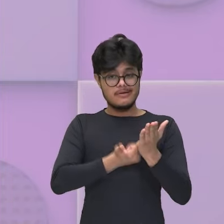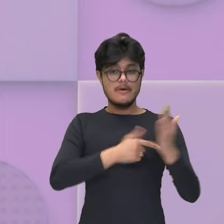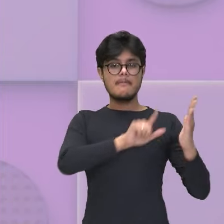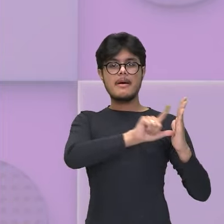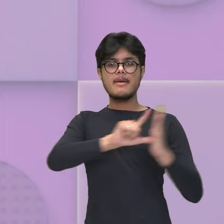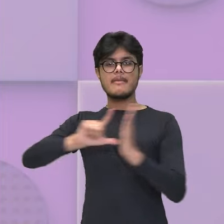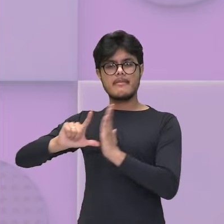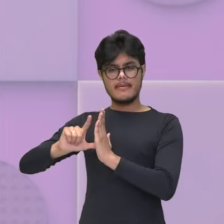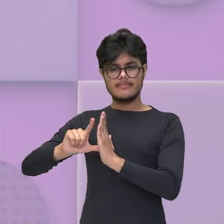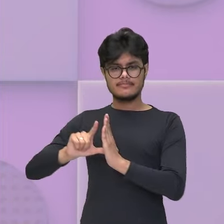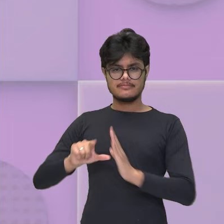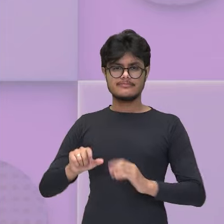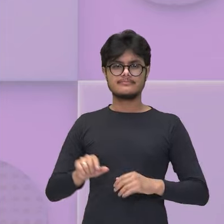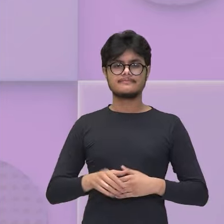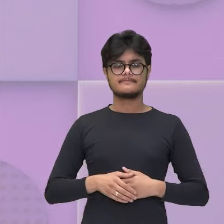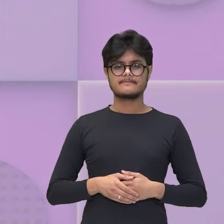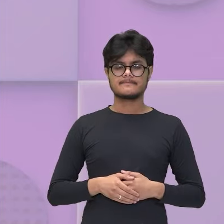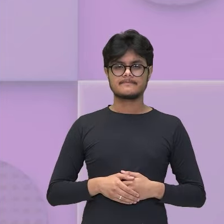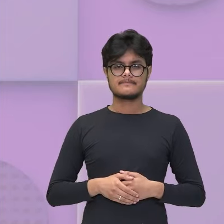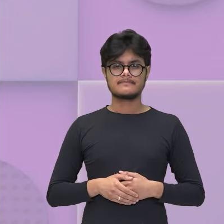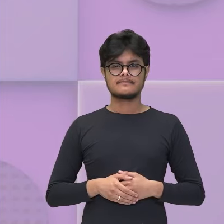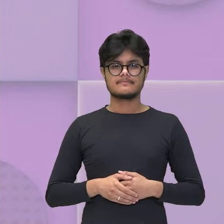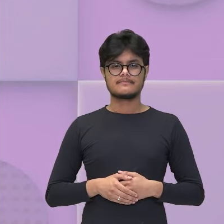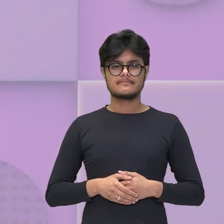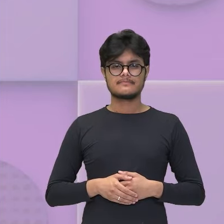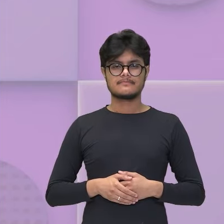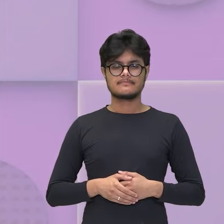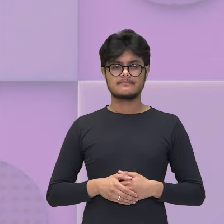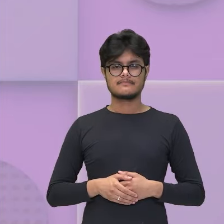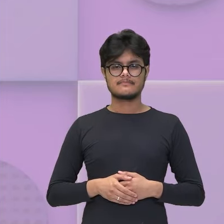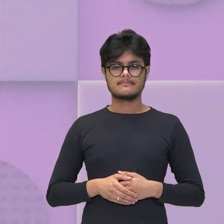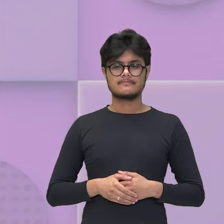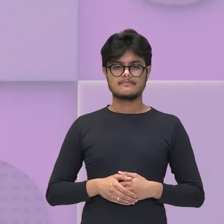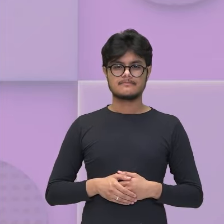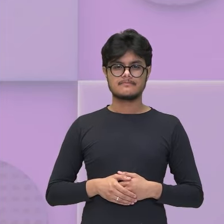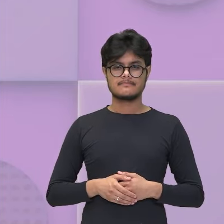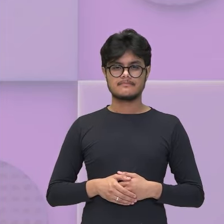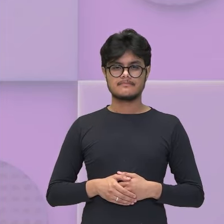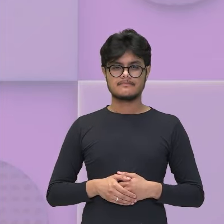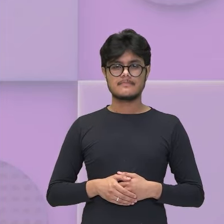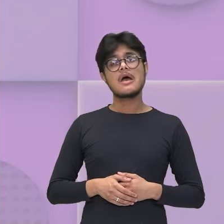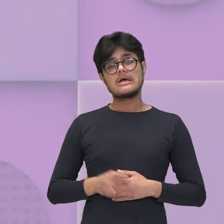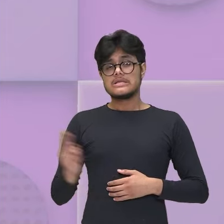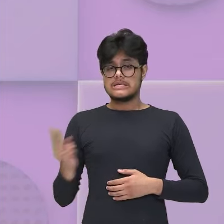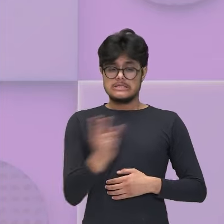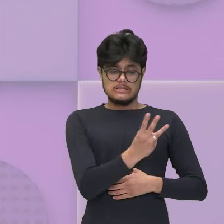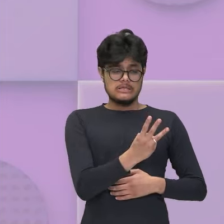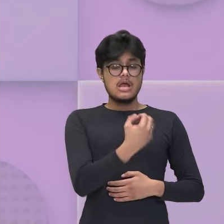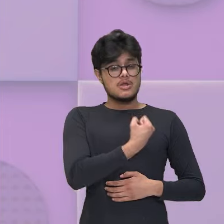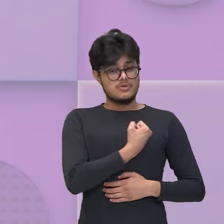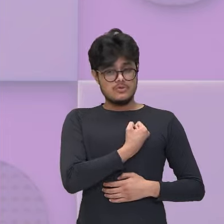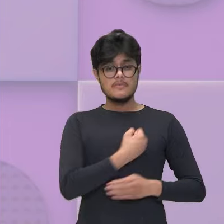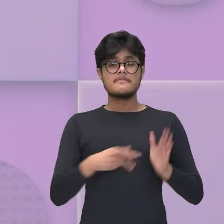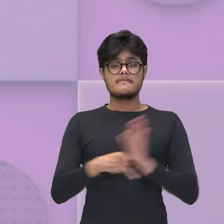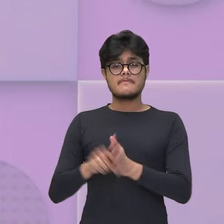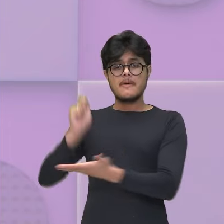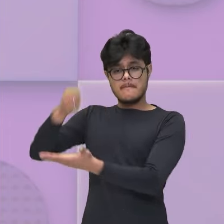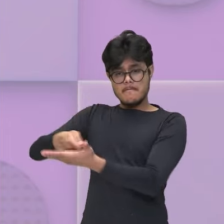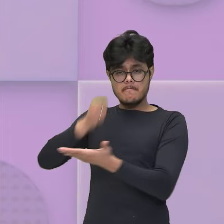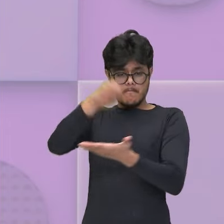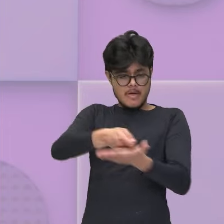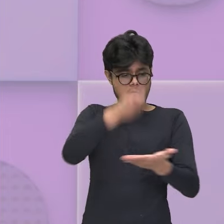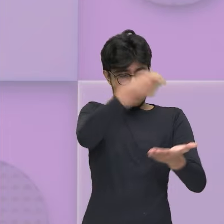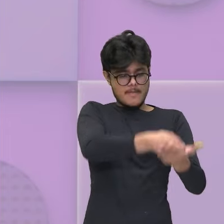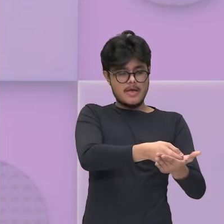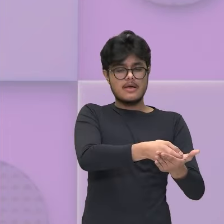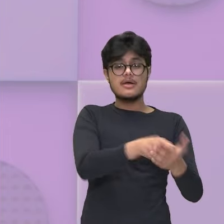Geralmente acontece isso logo no início do ano, e aí ela tem lá 3 cotações e formas de pagar diferenciada